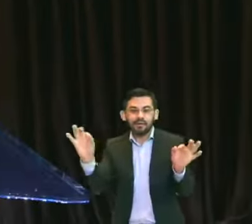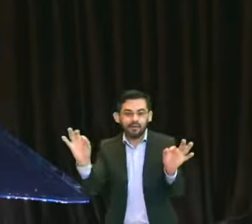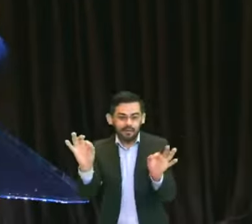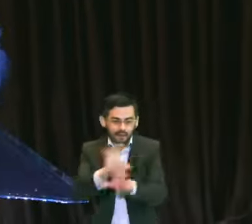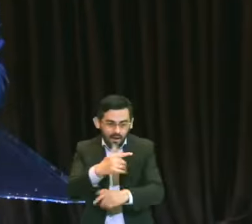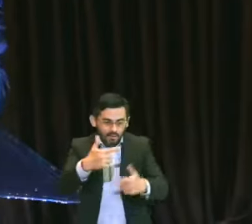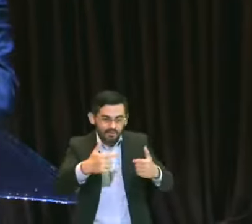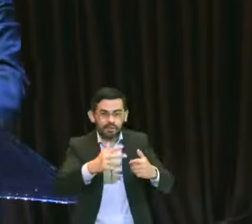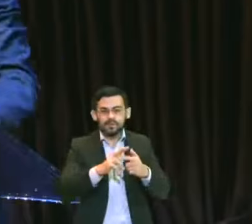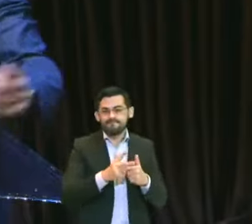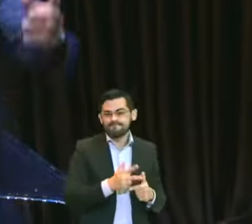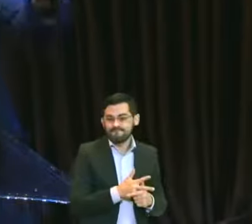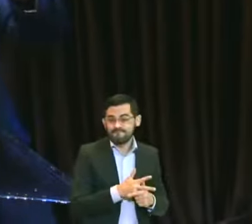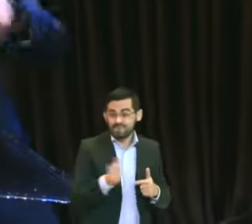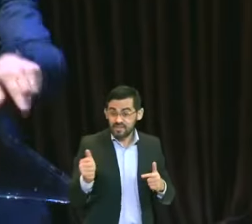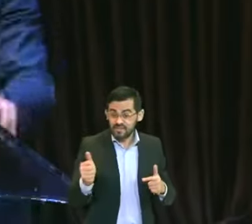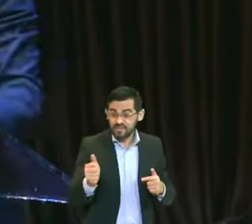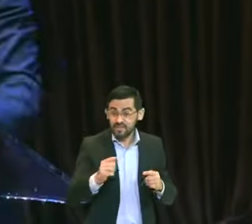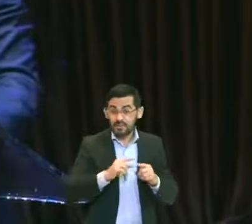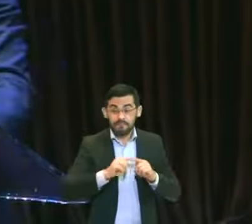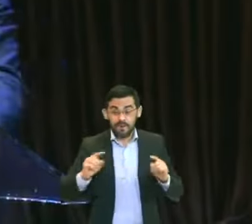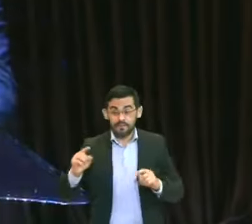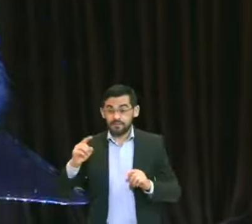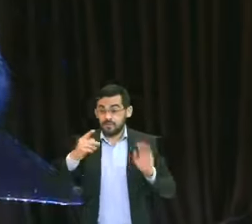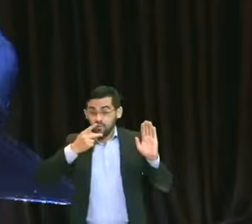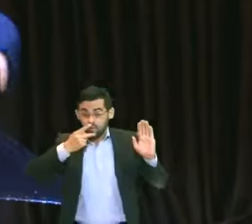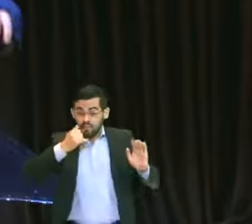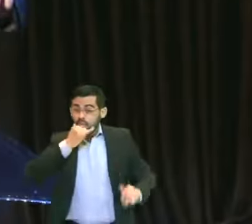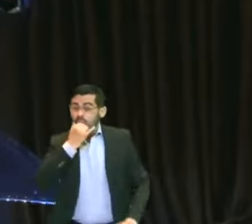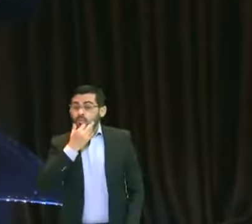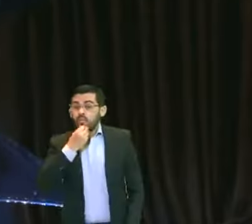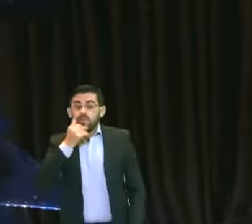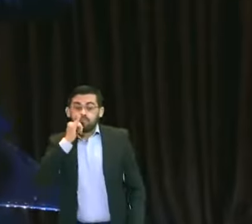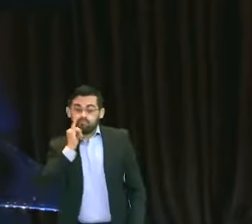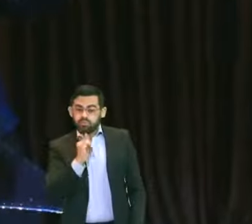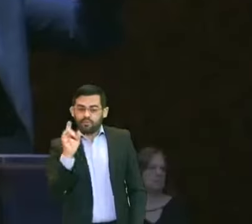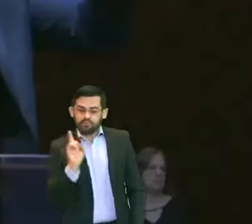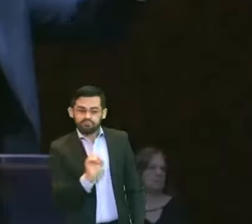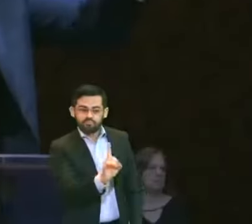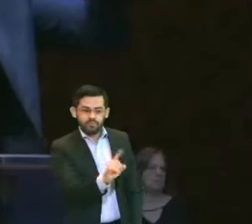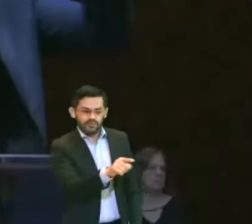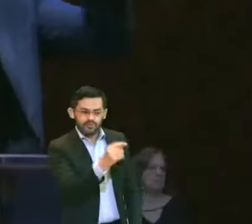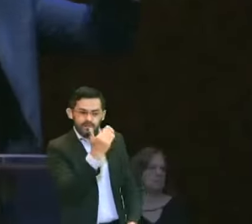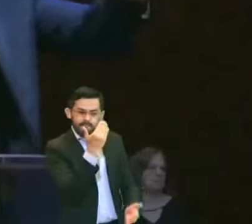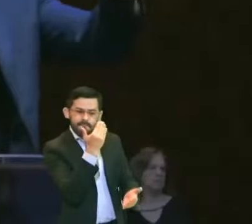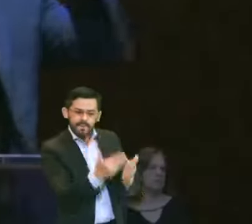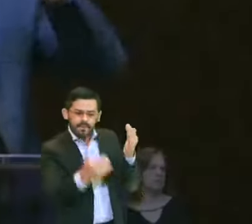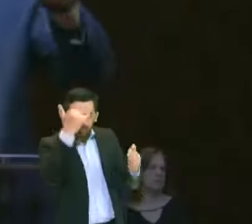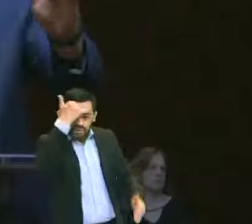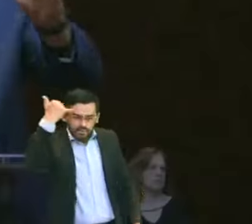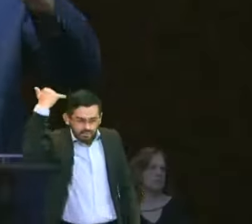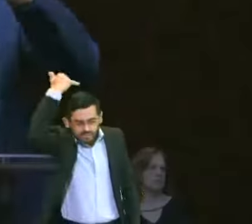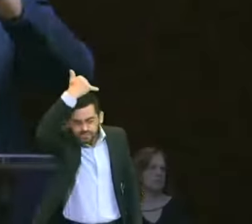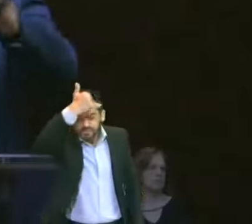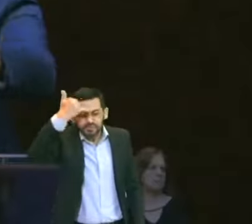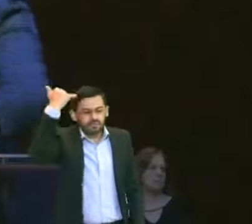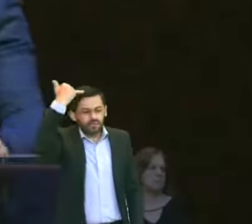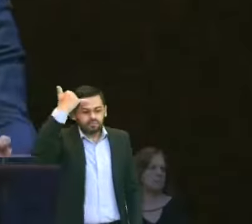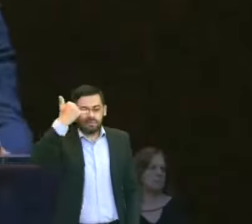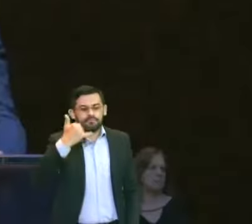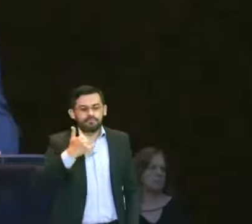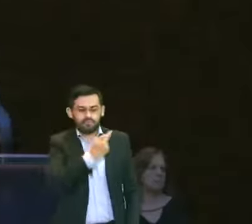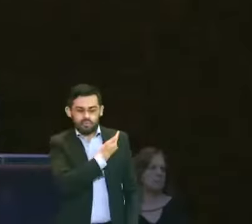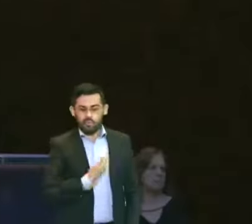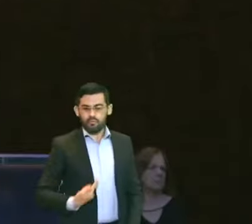guerra, eles vencem a batalha, mas vem o profeta dizer: olha, você perdeu a unção de Deus para